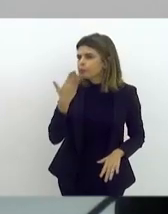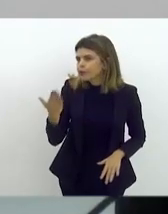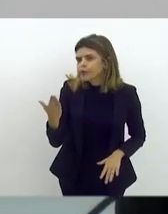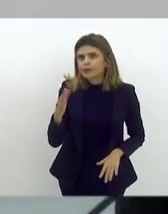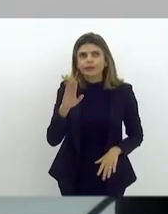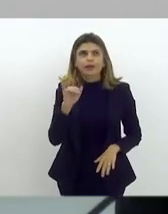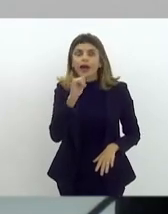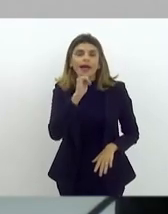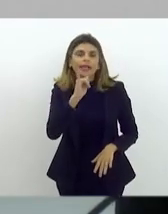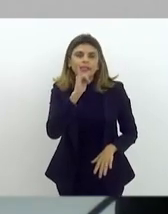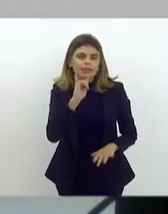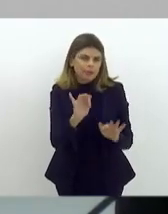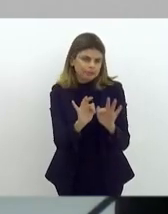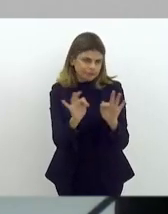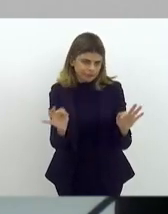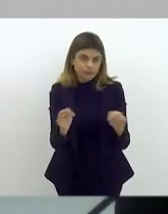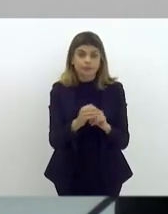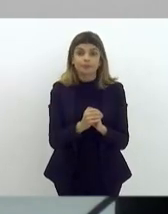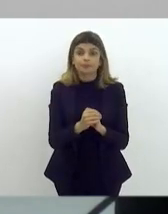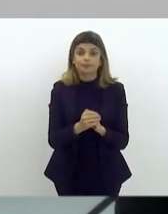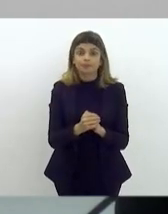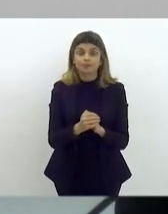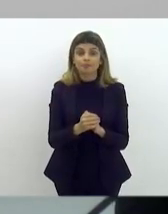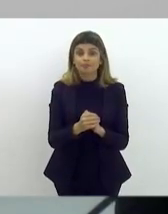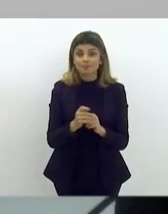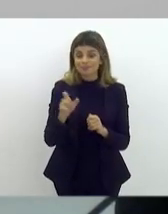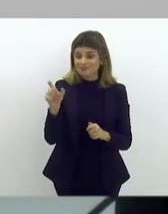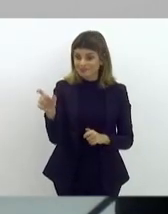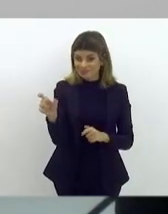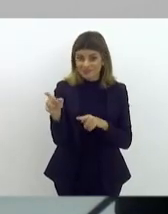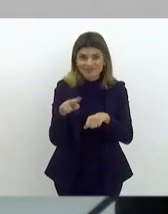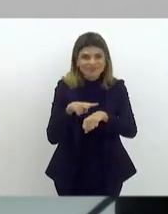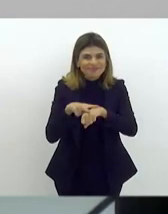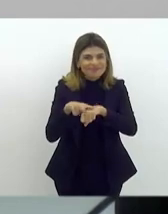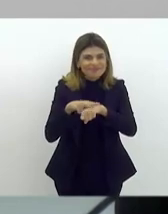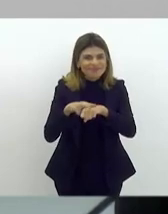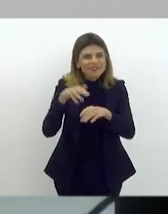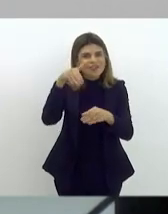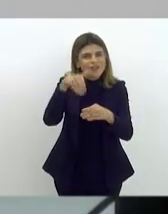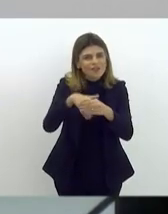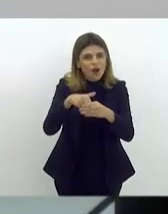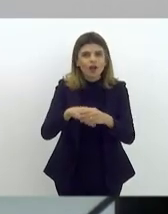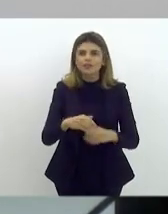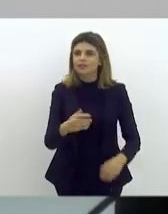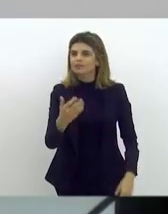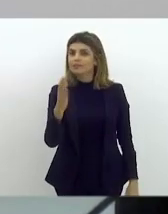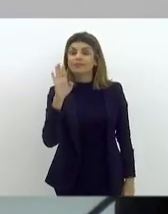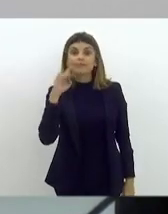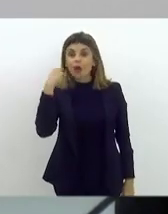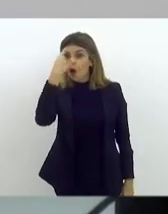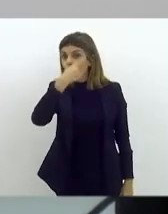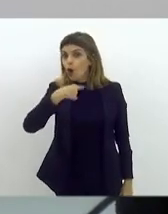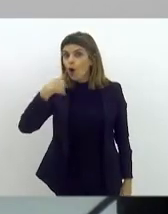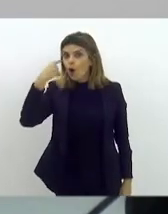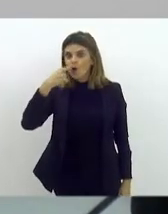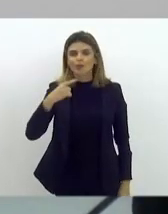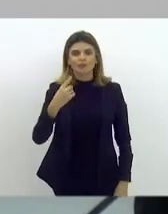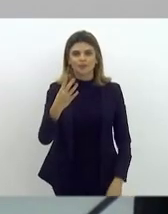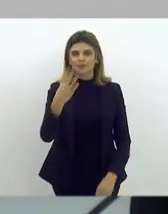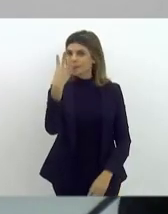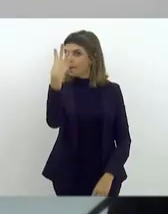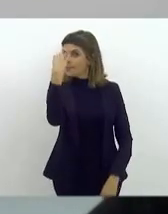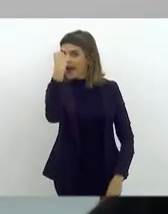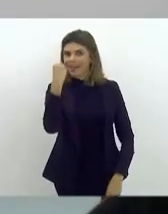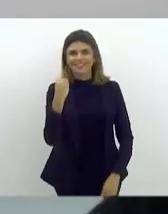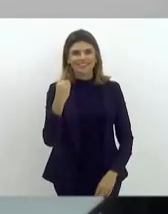vou dar um exemplo aqui do título de eleitor virtual que a gente tira uma foto com o nosso rosto ali com a nossa o nosso RG para provar que